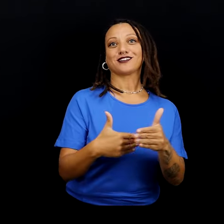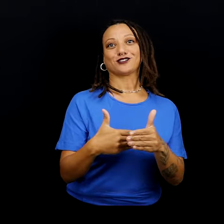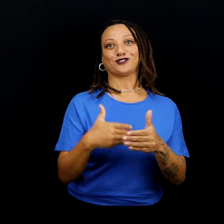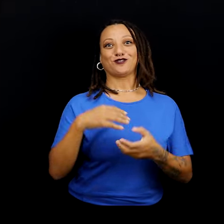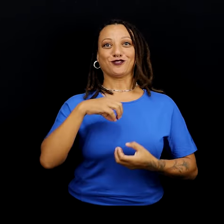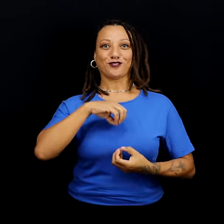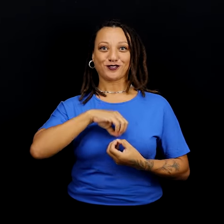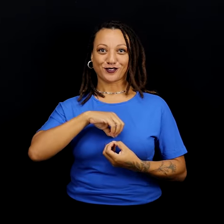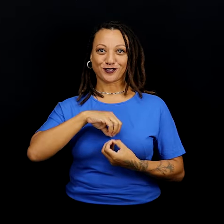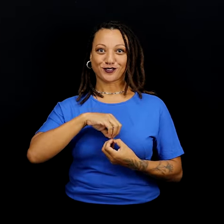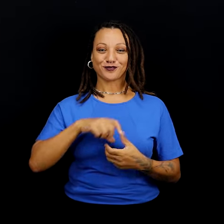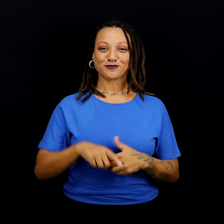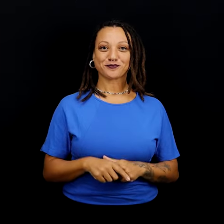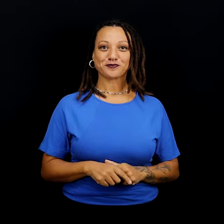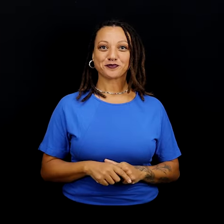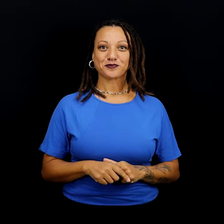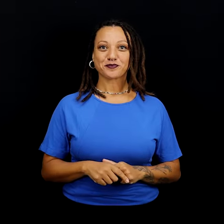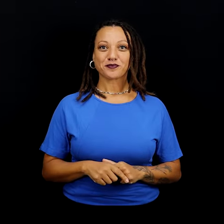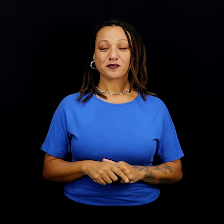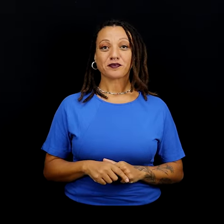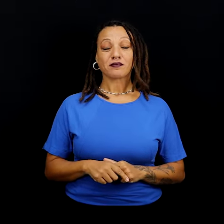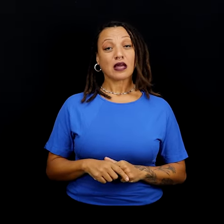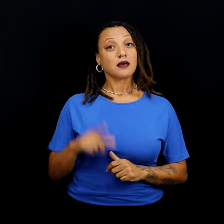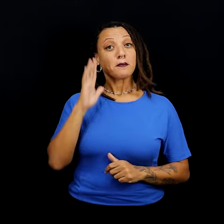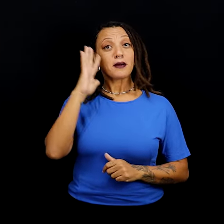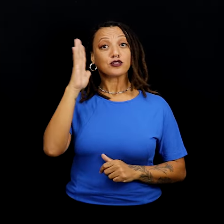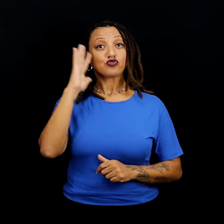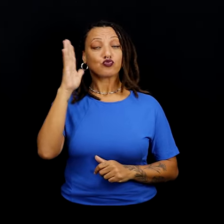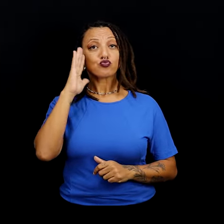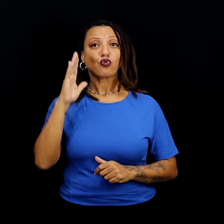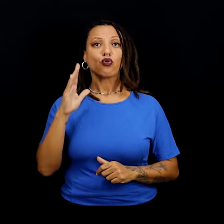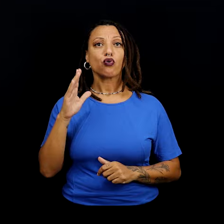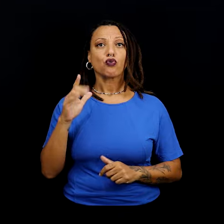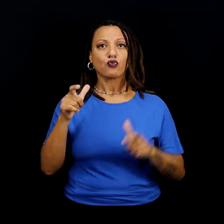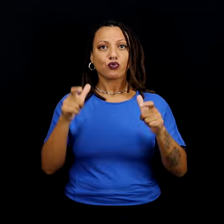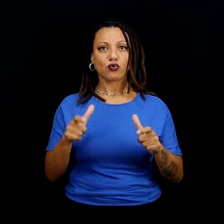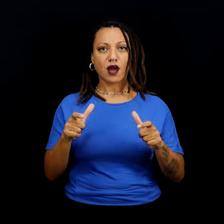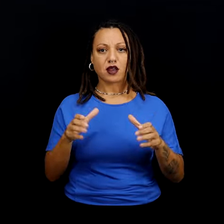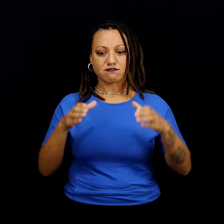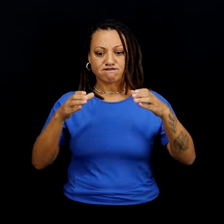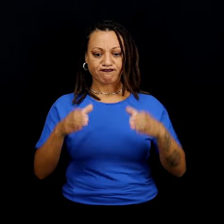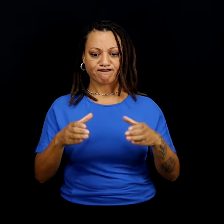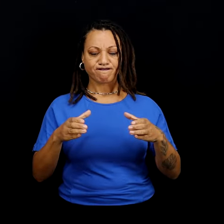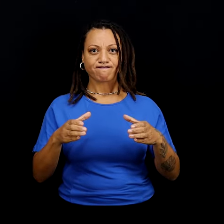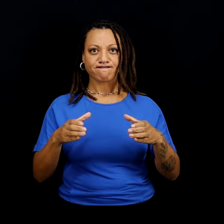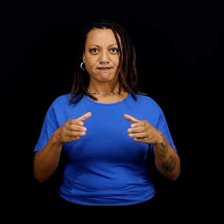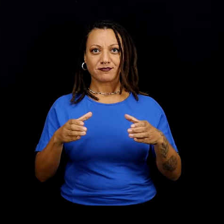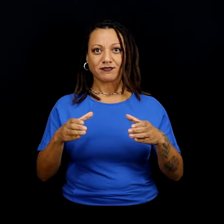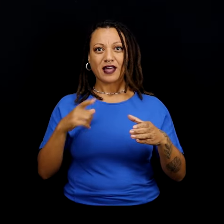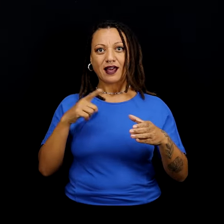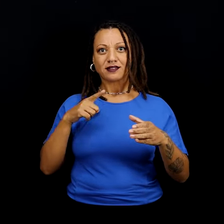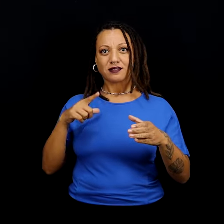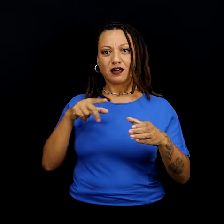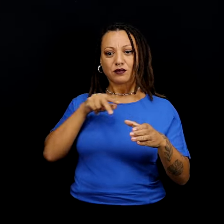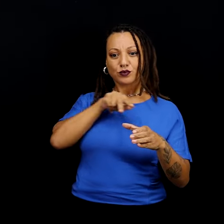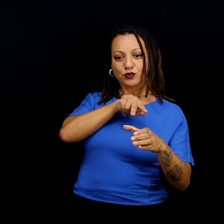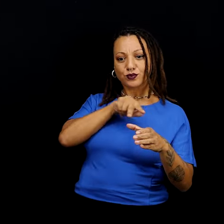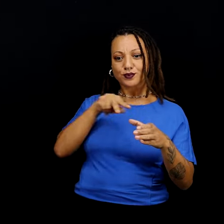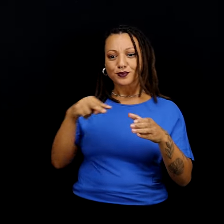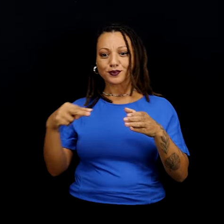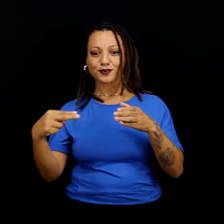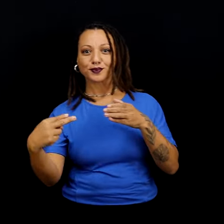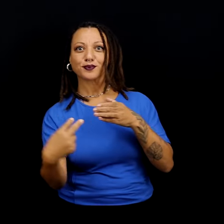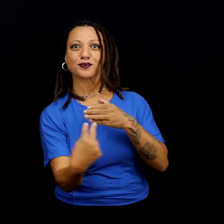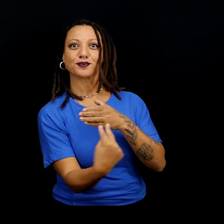processo do Guto. A gente idealizou uma forma circular, onde a gente tem três níveis de